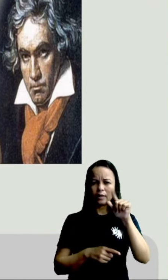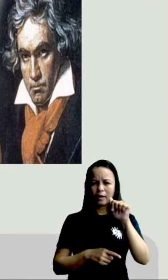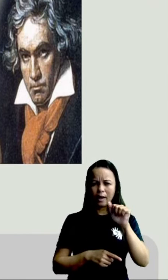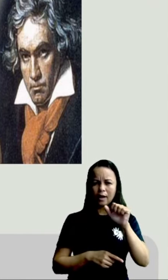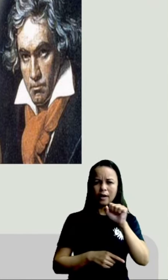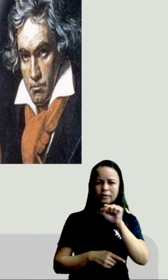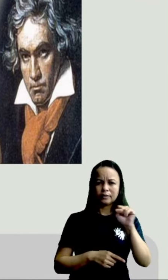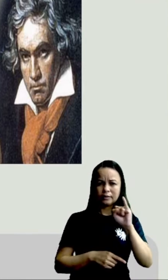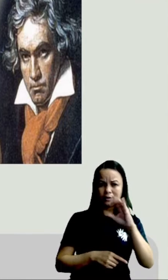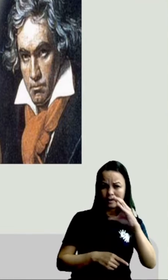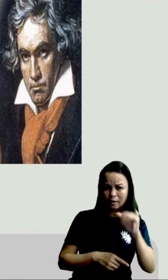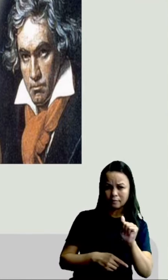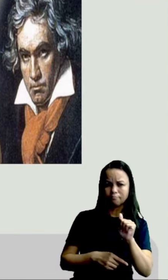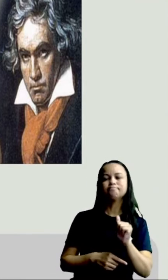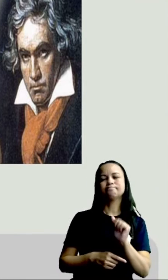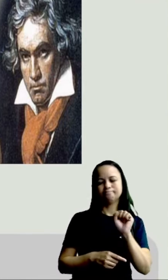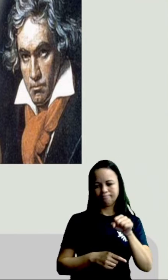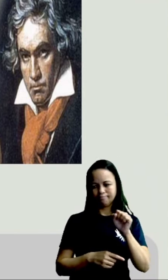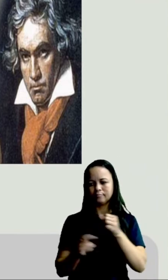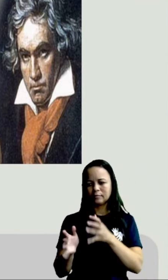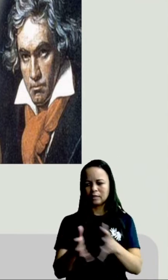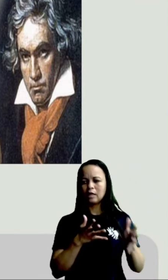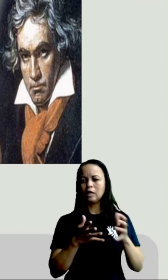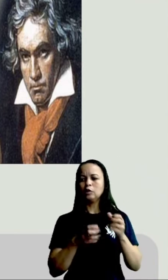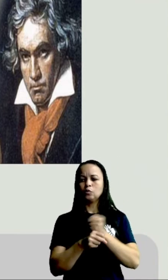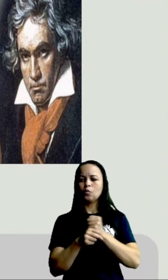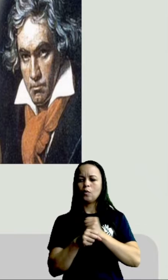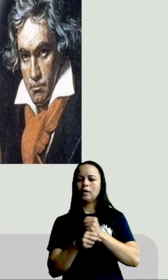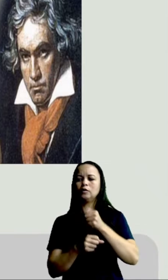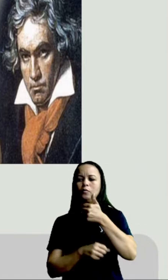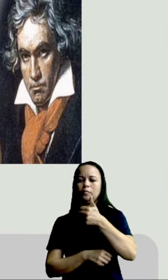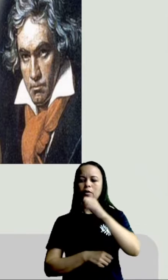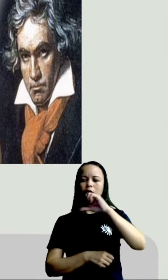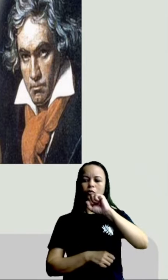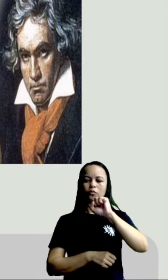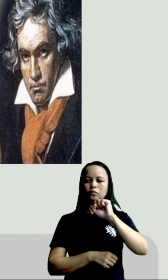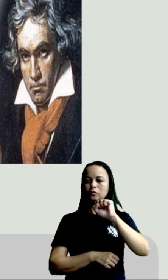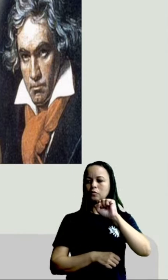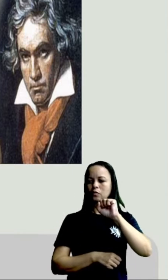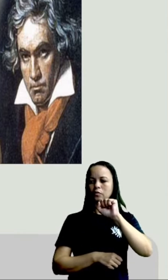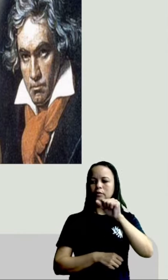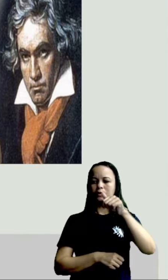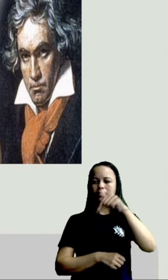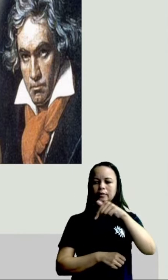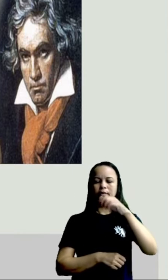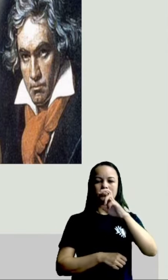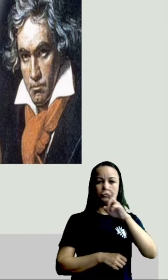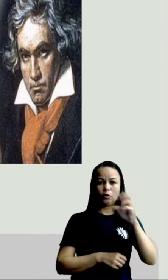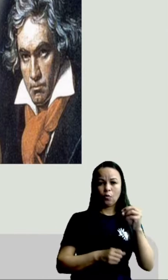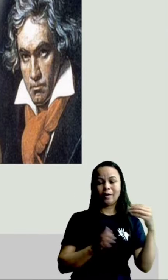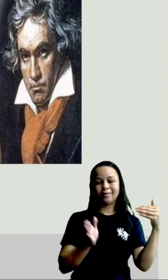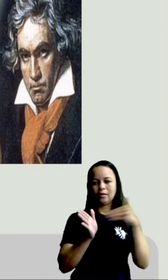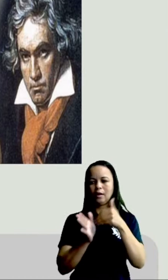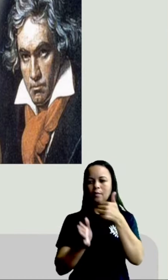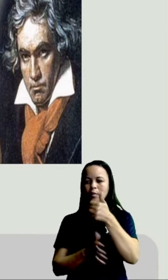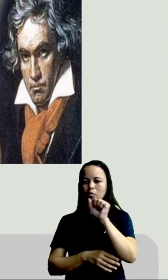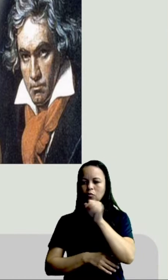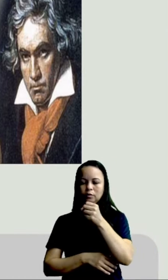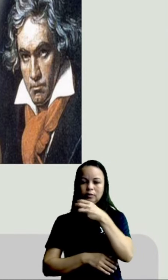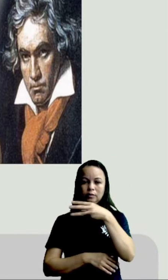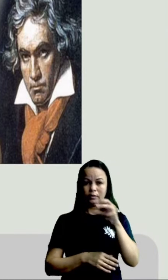classicismo que correspondiam ao período em torno de 1.750 1830 a música adquire